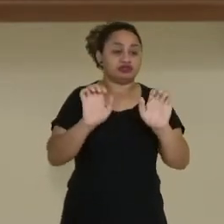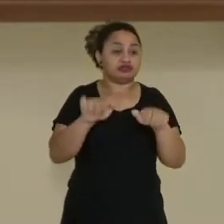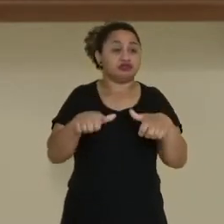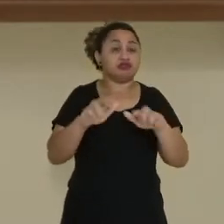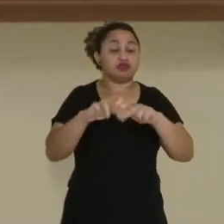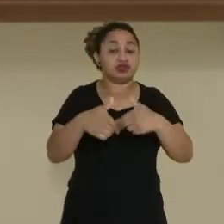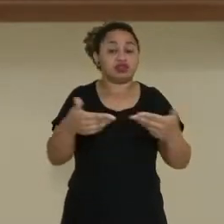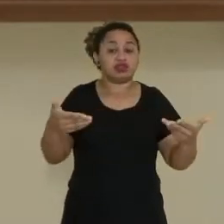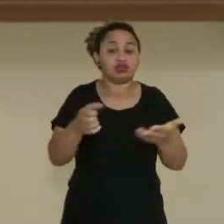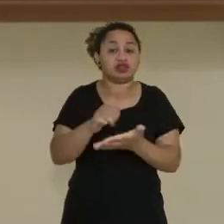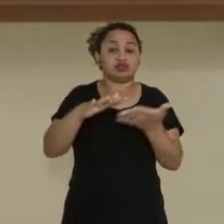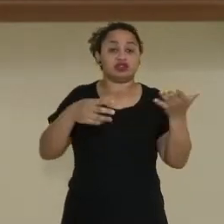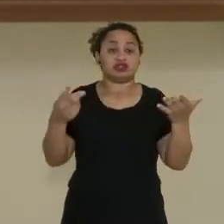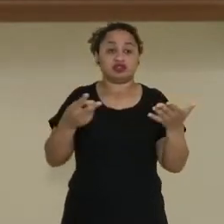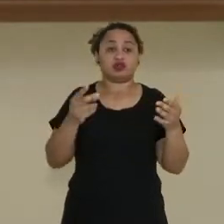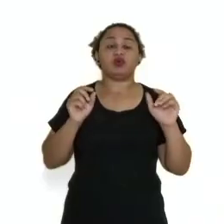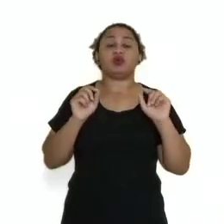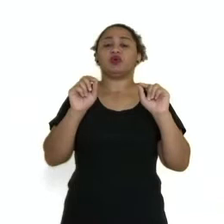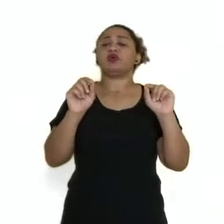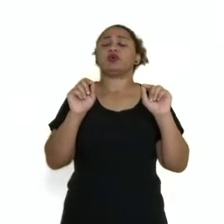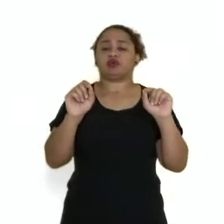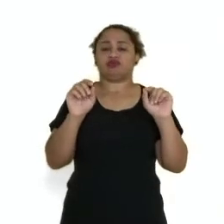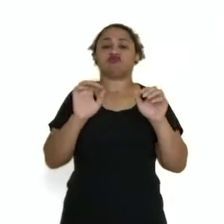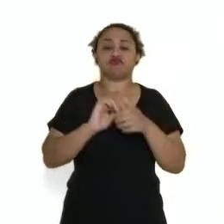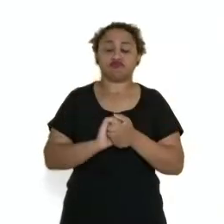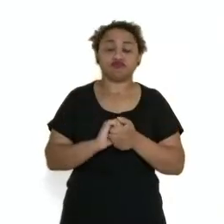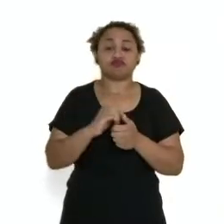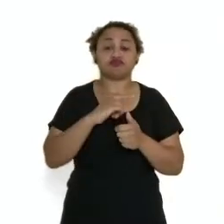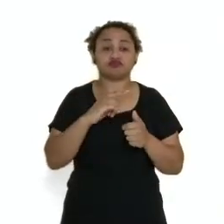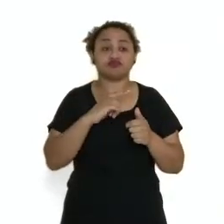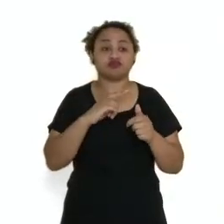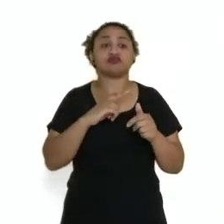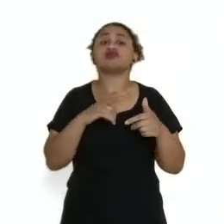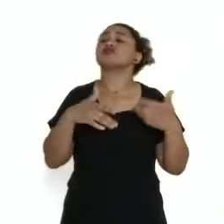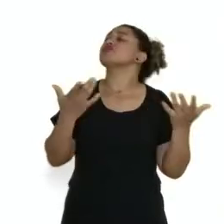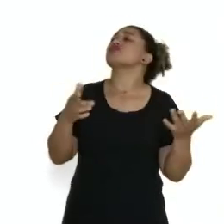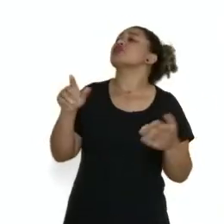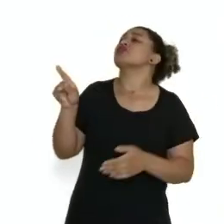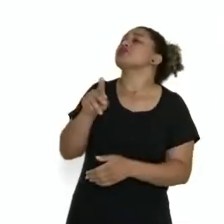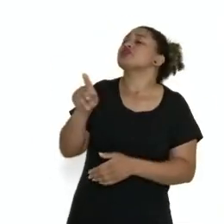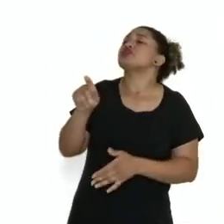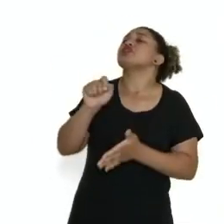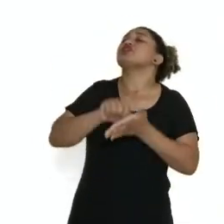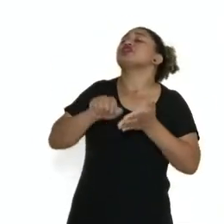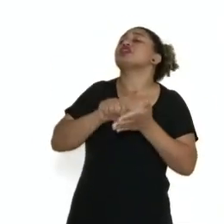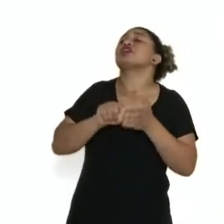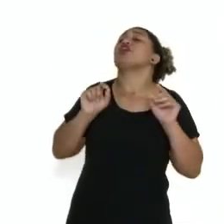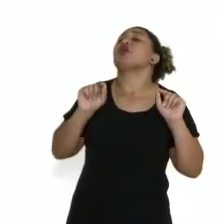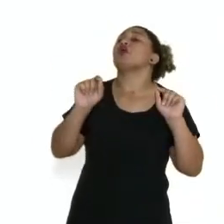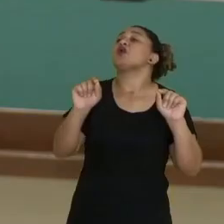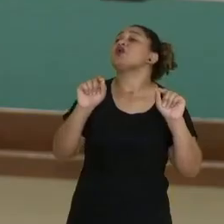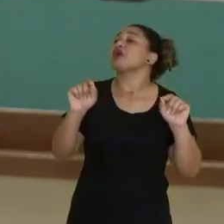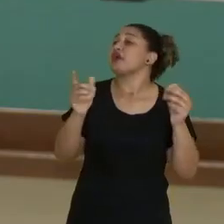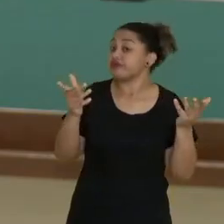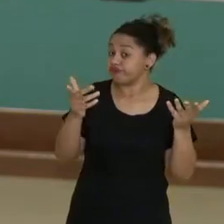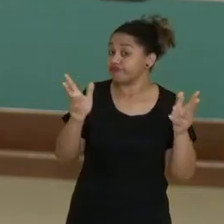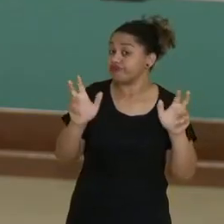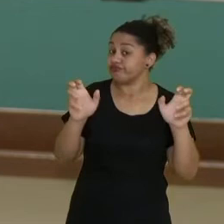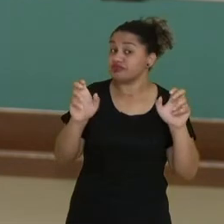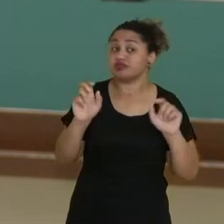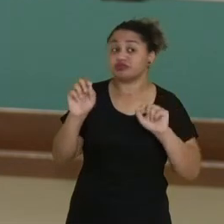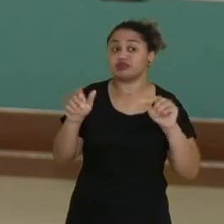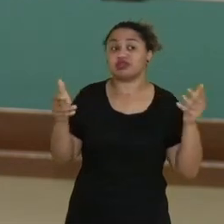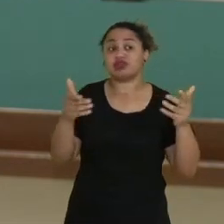atividade 2 e olha o que eu quero de você. E a senhora, professora, vai escrever sobre o quê? Então, agora você